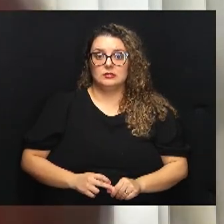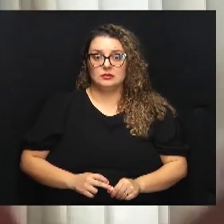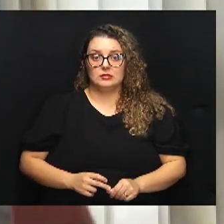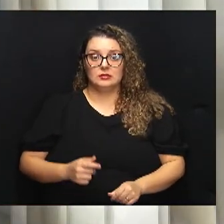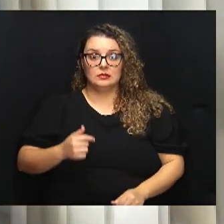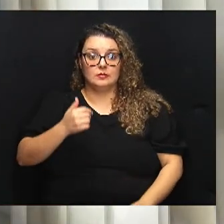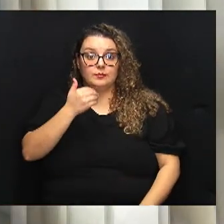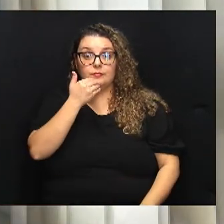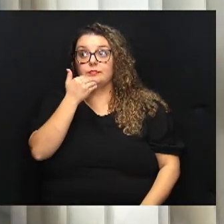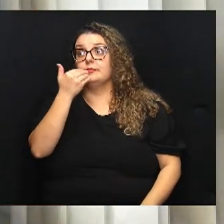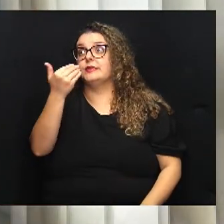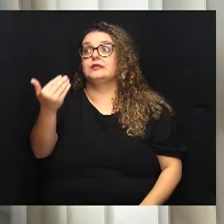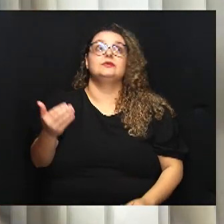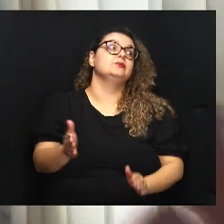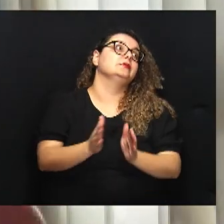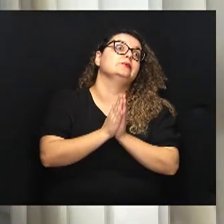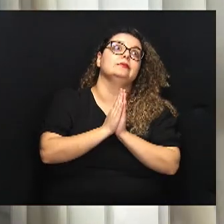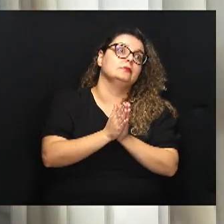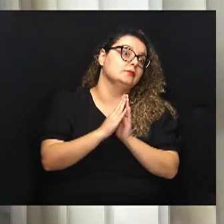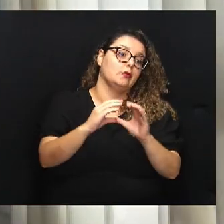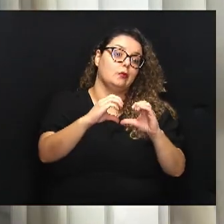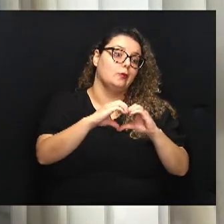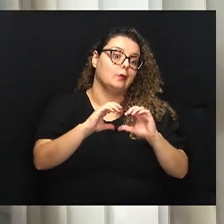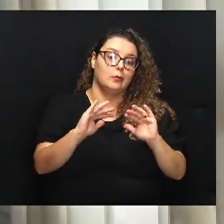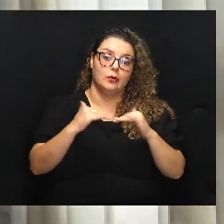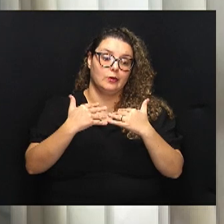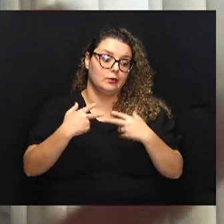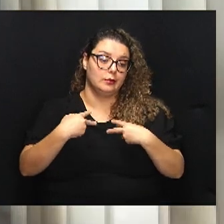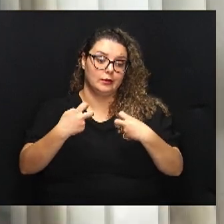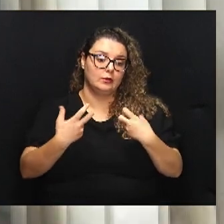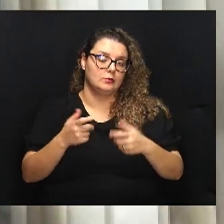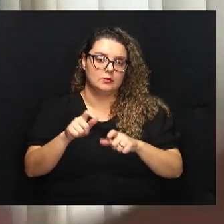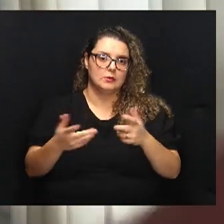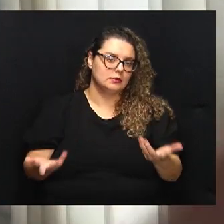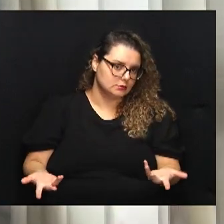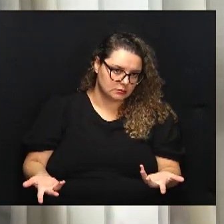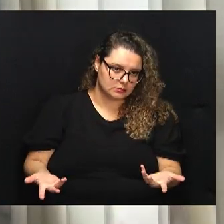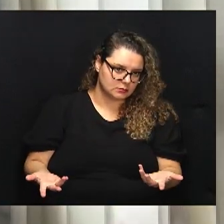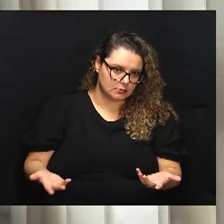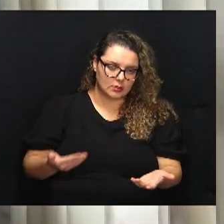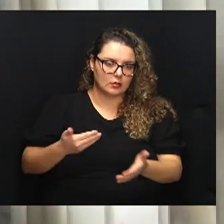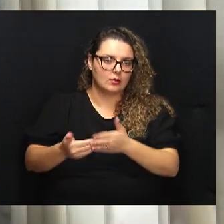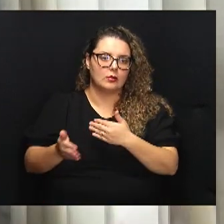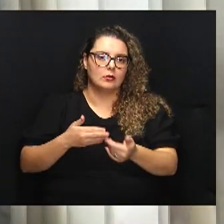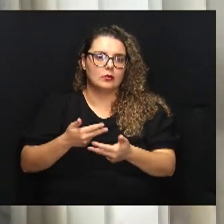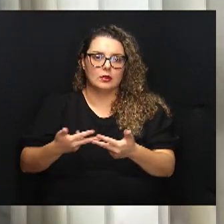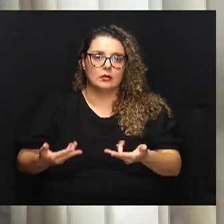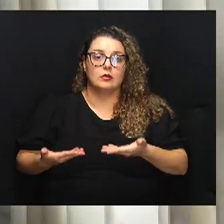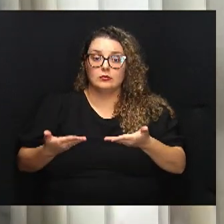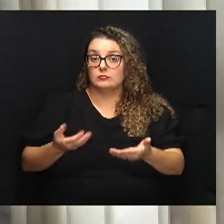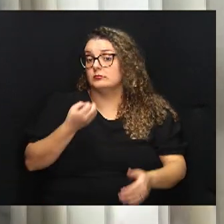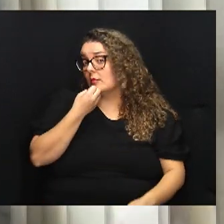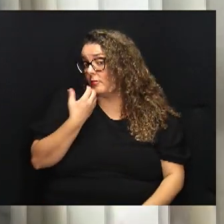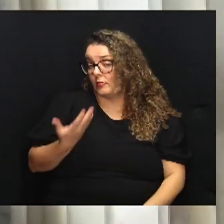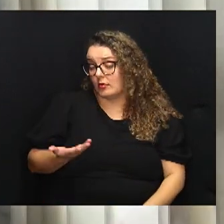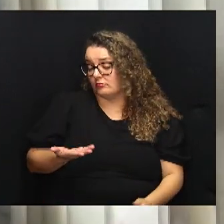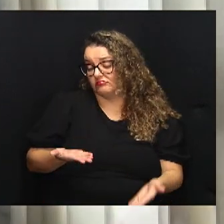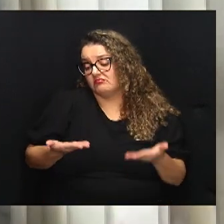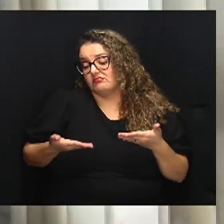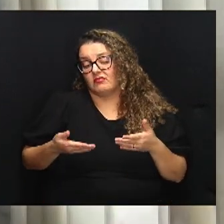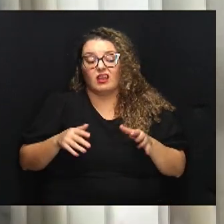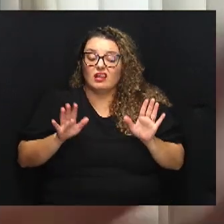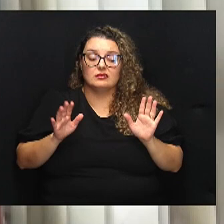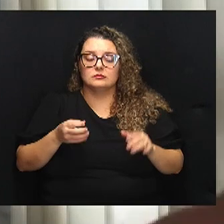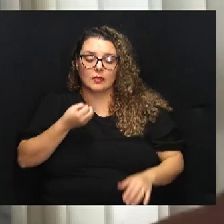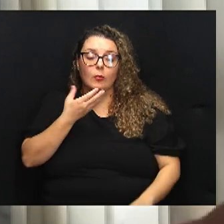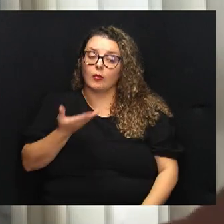pedindo o amor das pessoas, o reconhecimento das pessoas, qualquer coisa que oferece tá bom, né, porque acha que